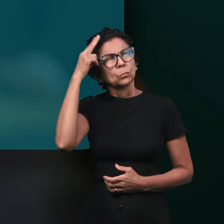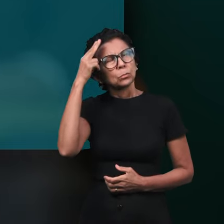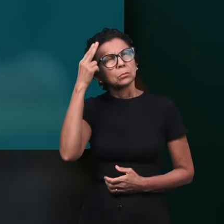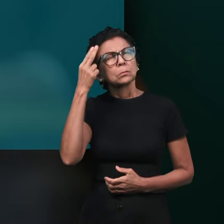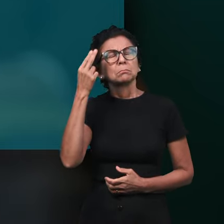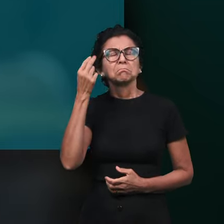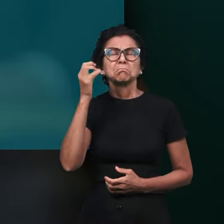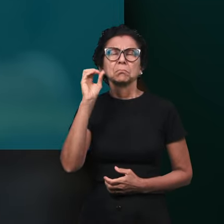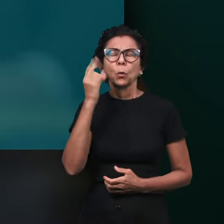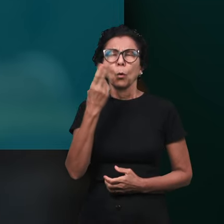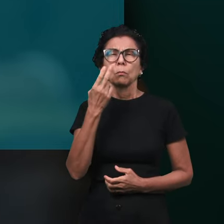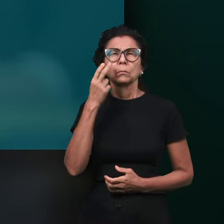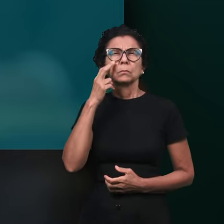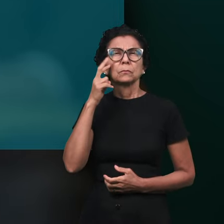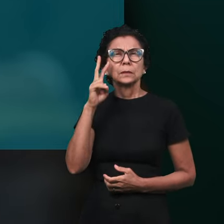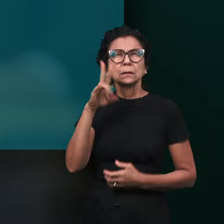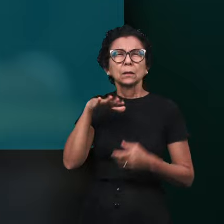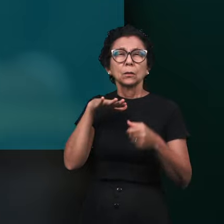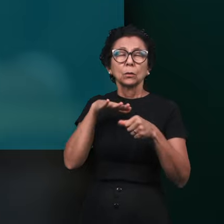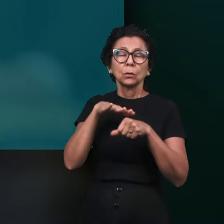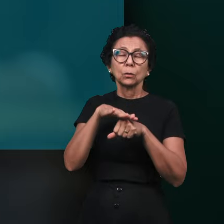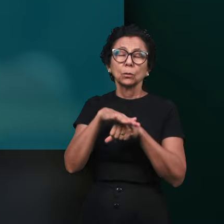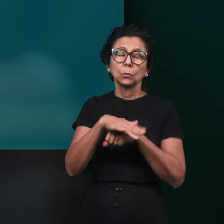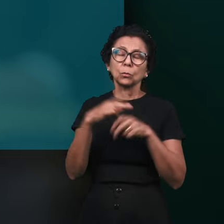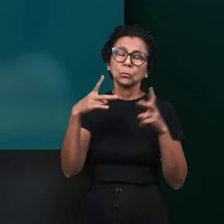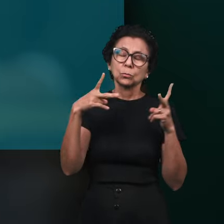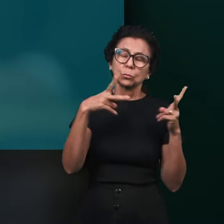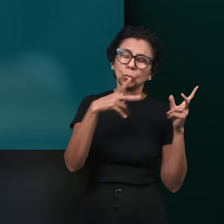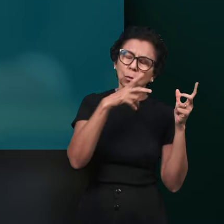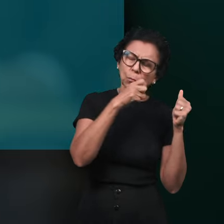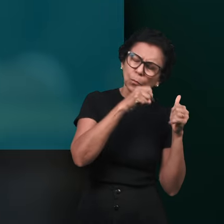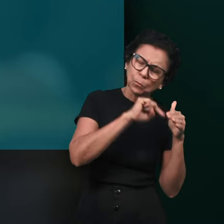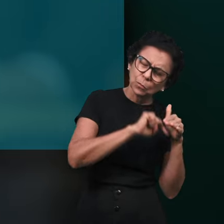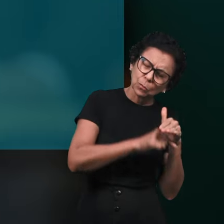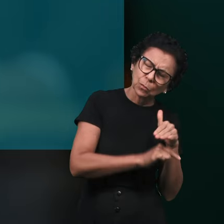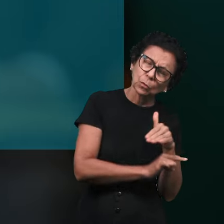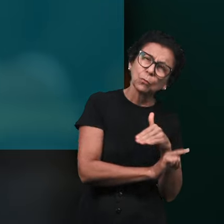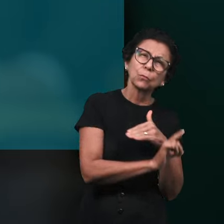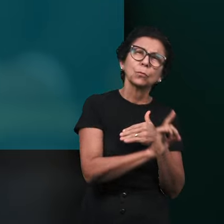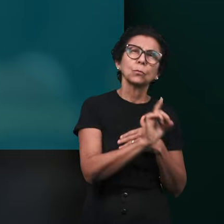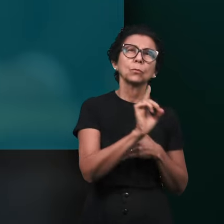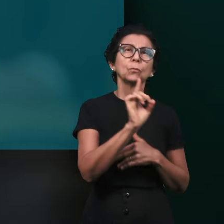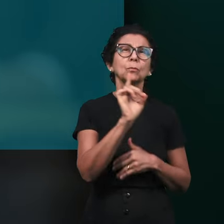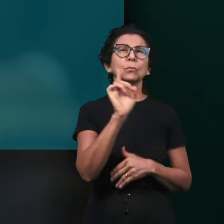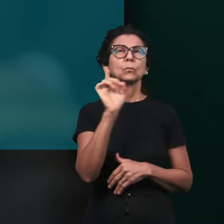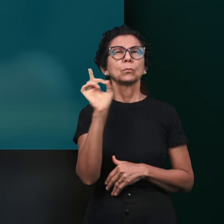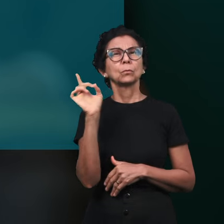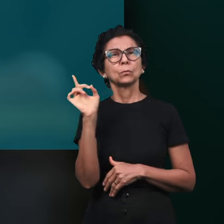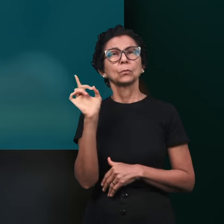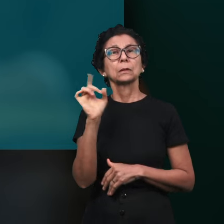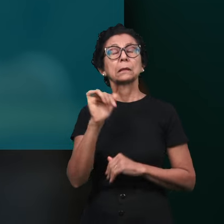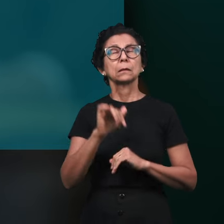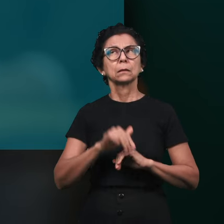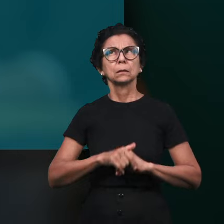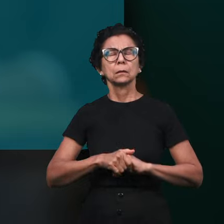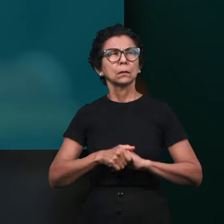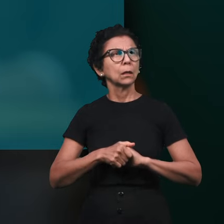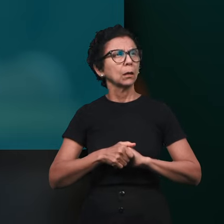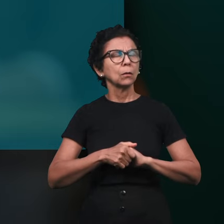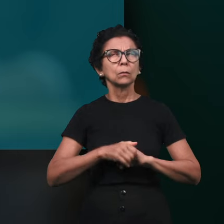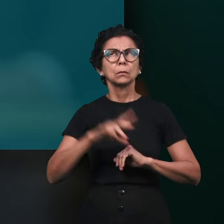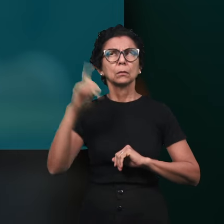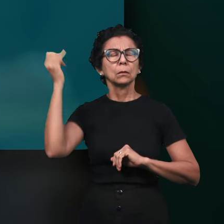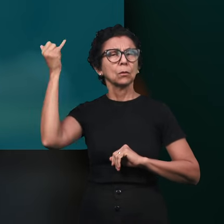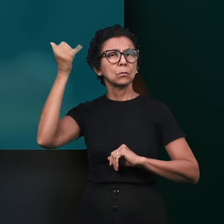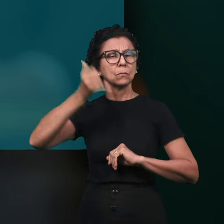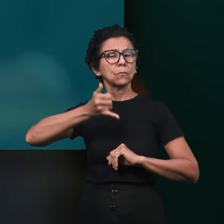em visão de noite, quando cai sono profundo sobre os homens e adormecem na cama, então abre os ouvidos